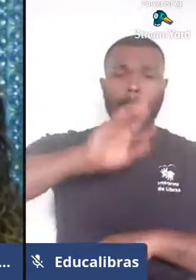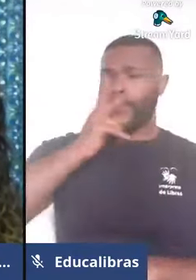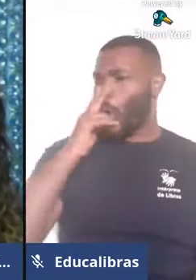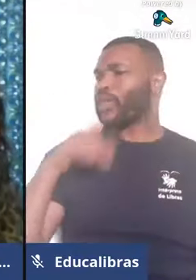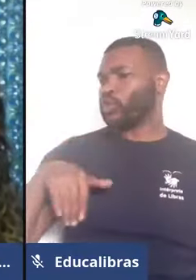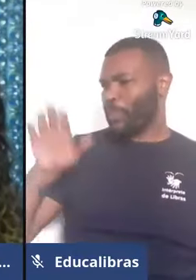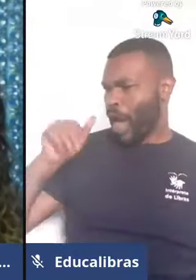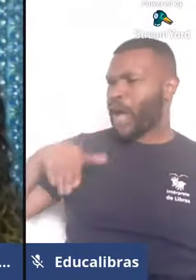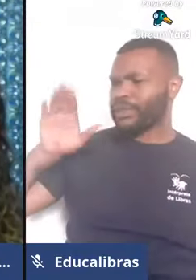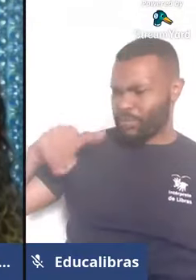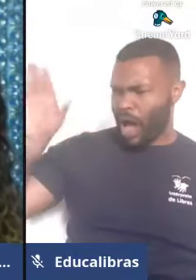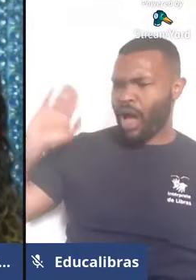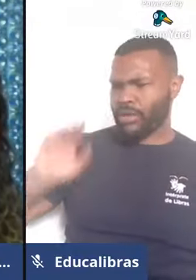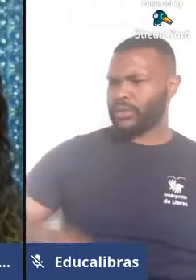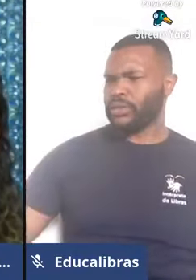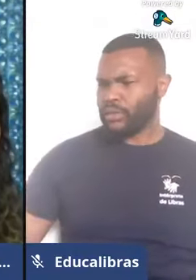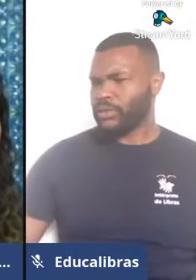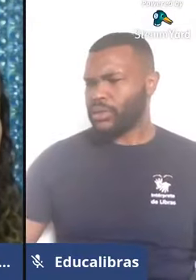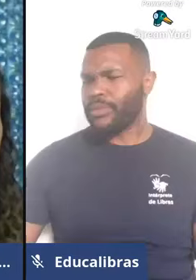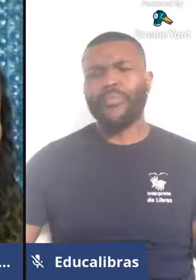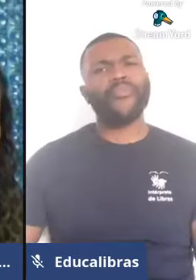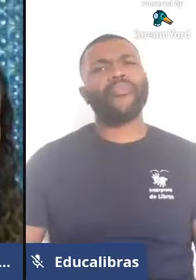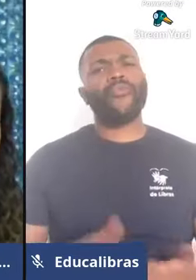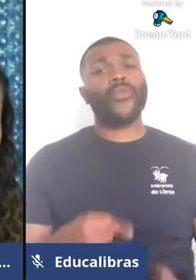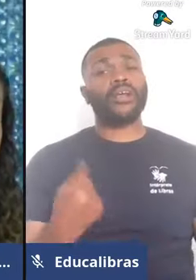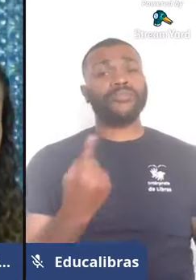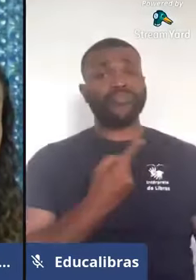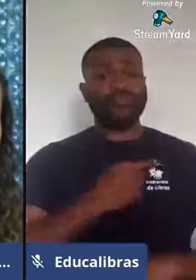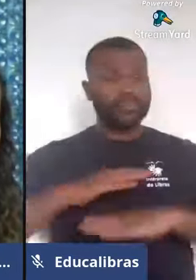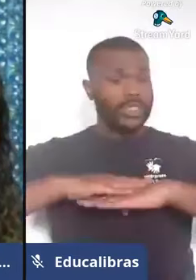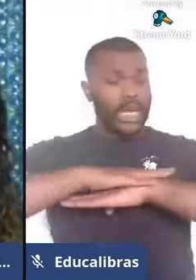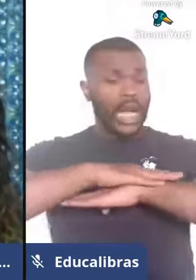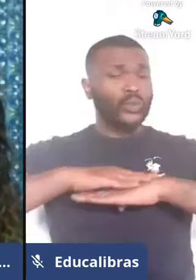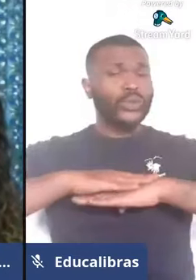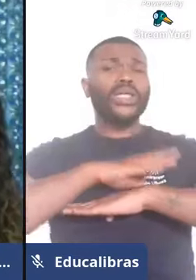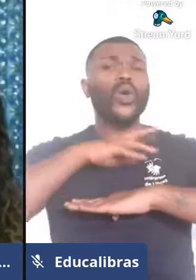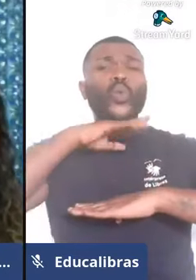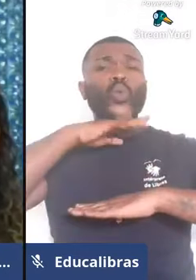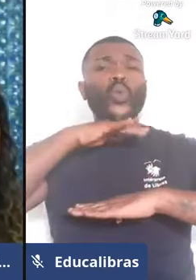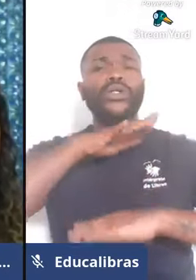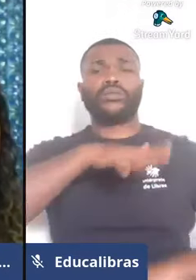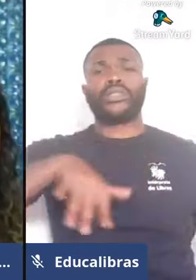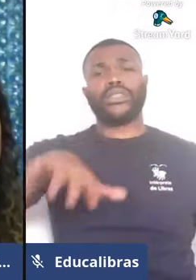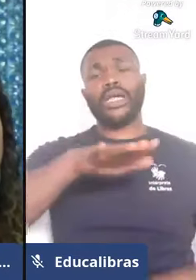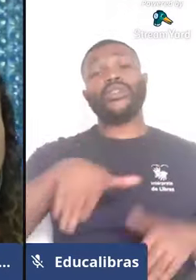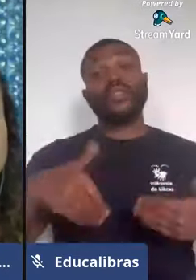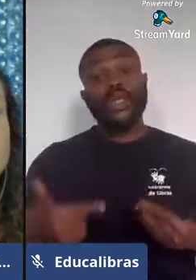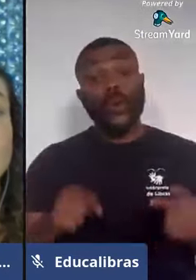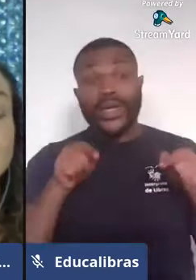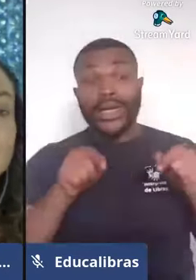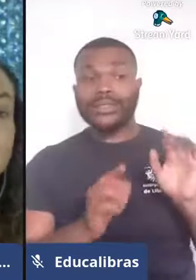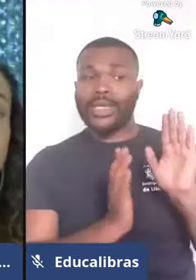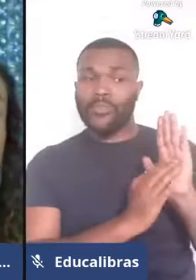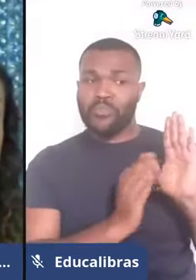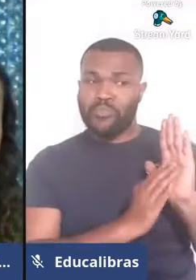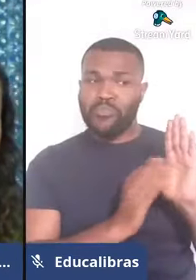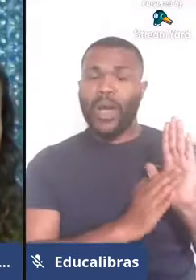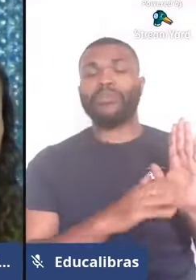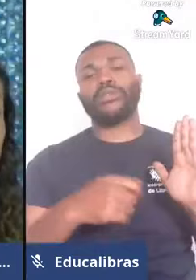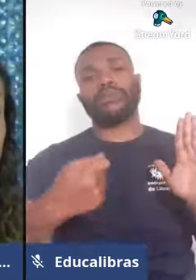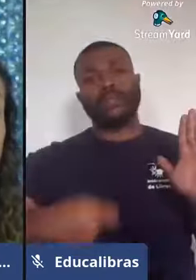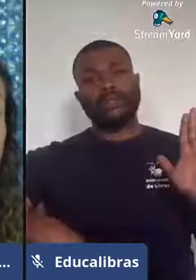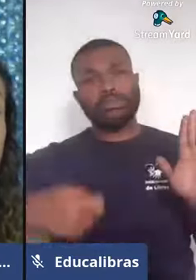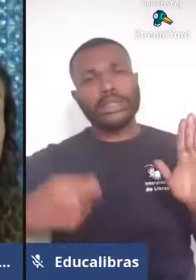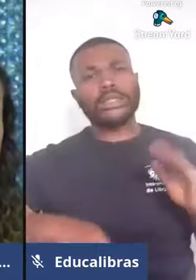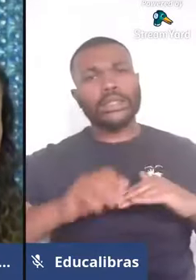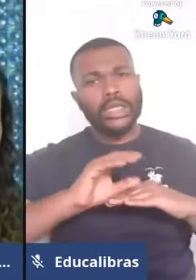a gente tem... Nossa, calçadas são muito ruins ao longo da cidade, então acho que essa é uma pauta que talvez a gente precise mesmo investir. Eu